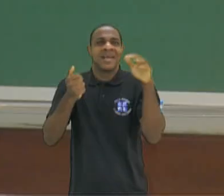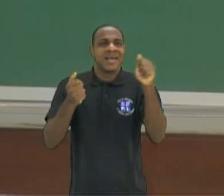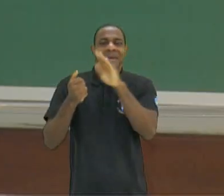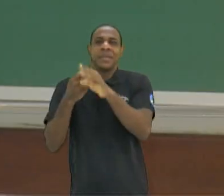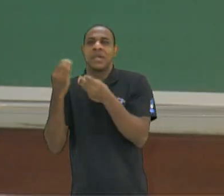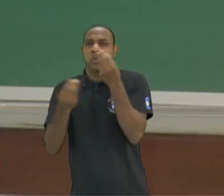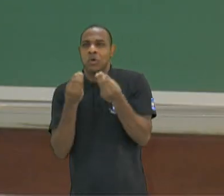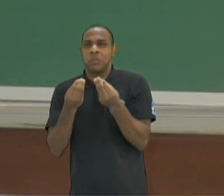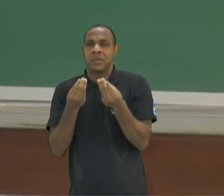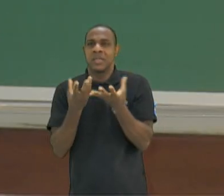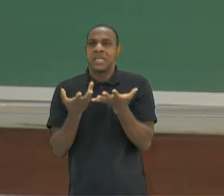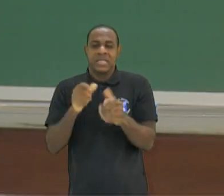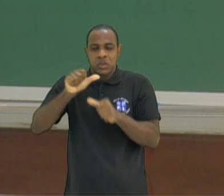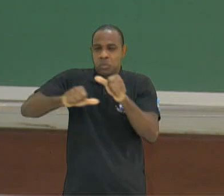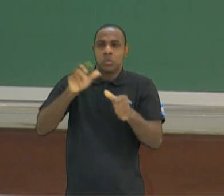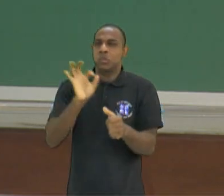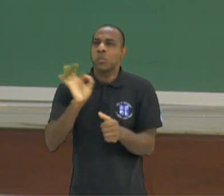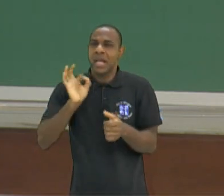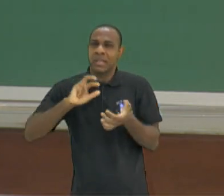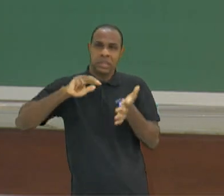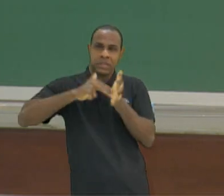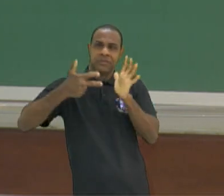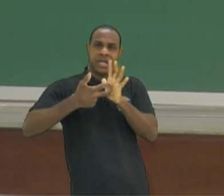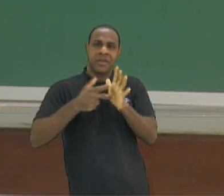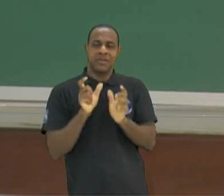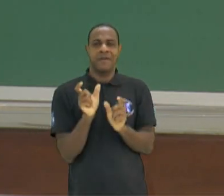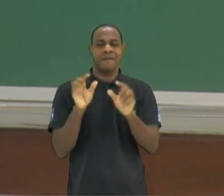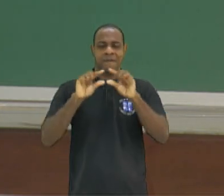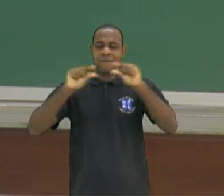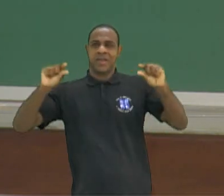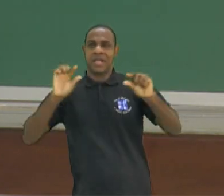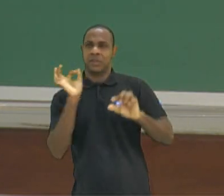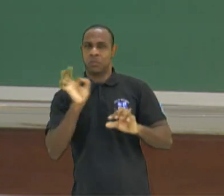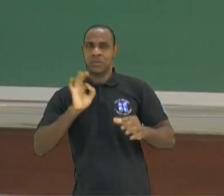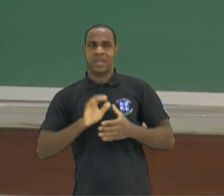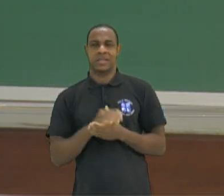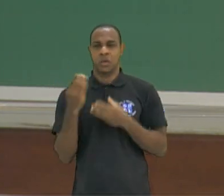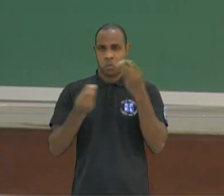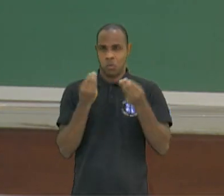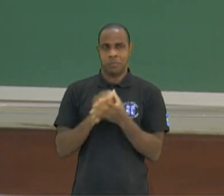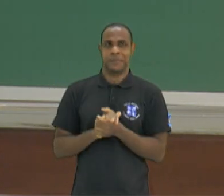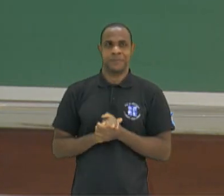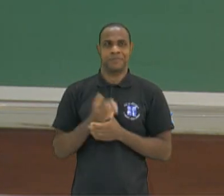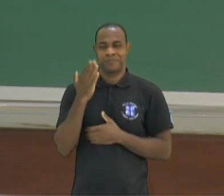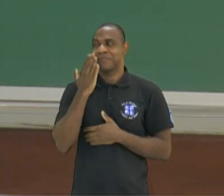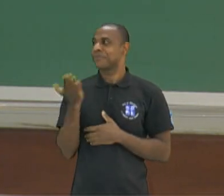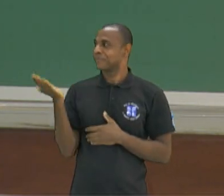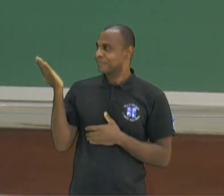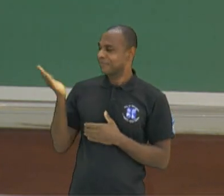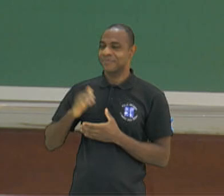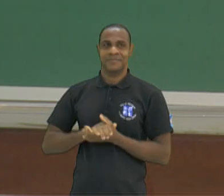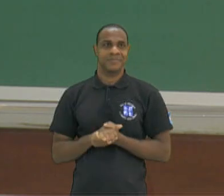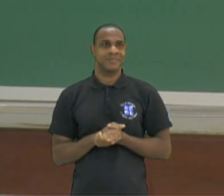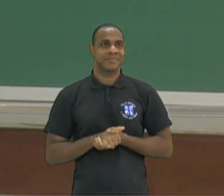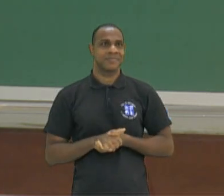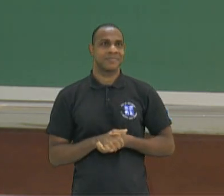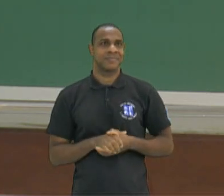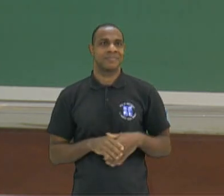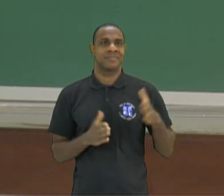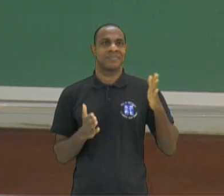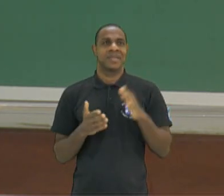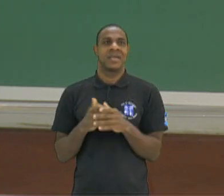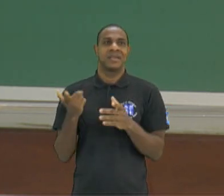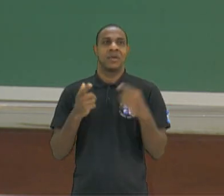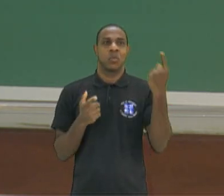sem mudar o sentido da frase, por in order to. Né? Move your body in order to control